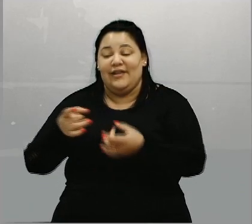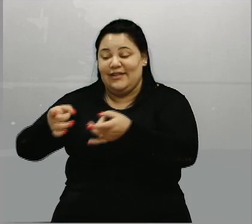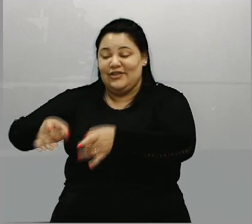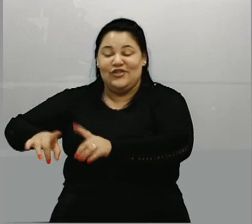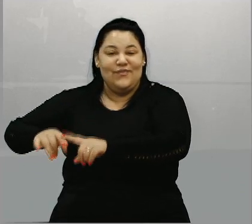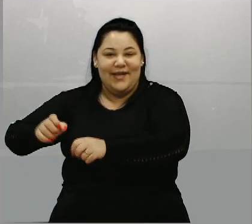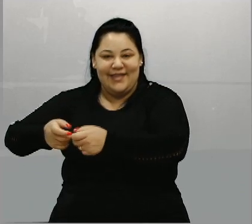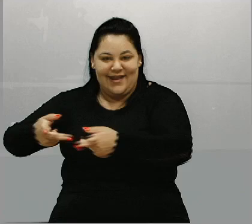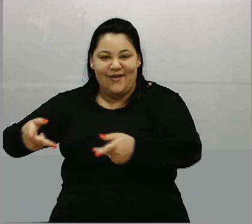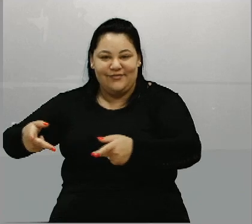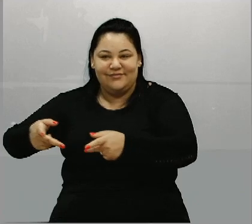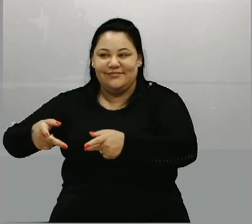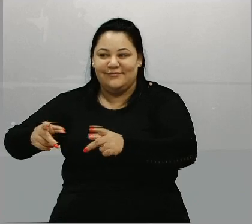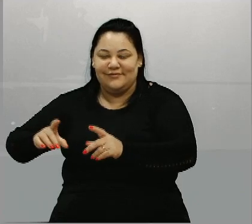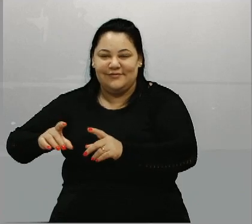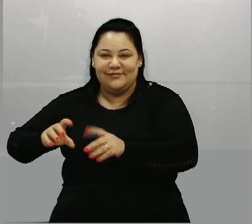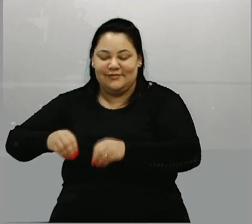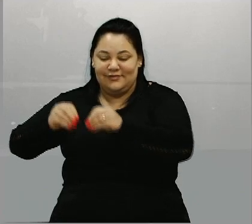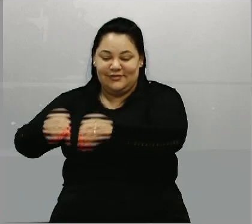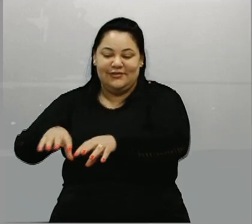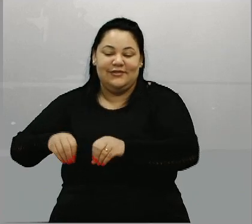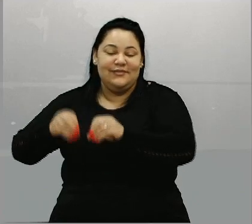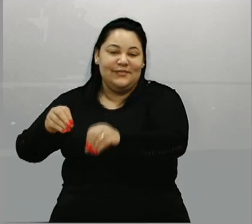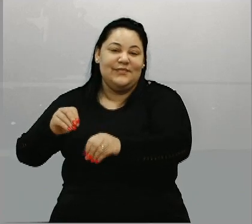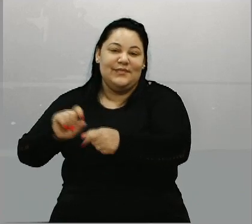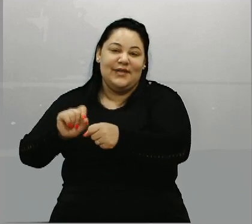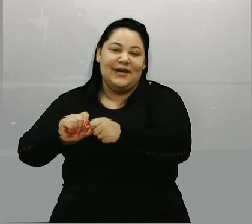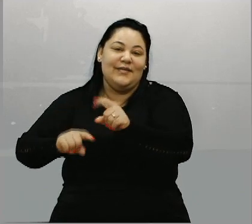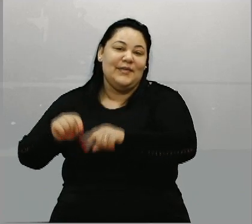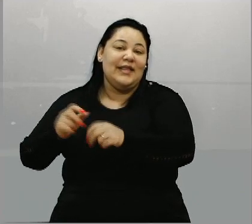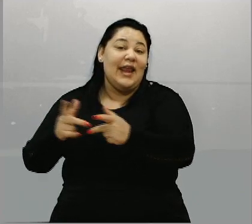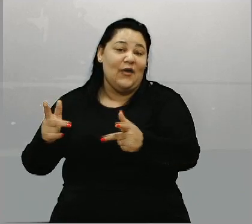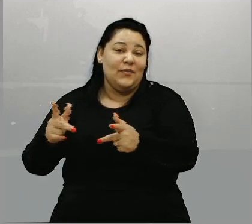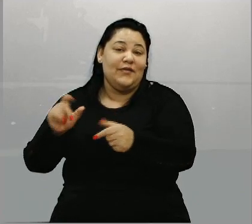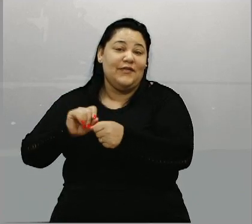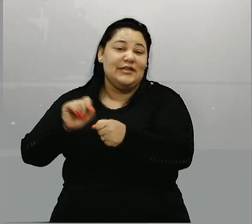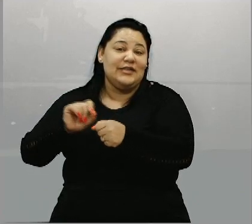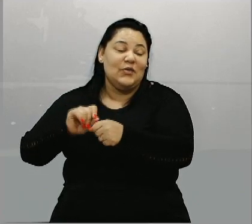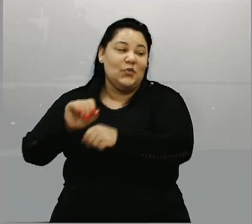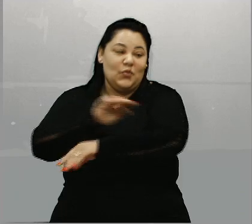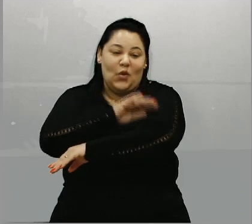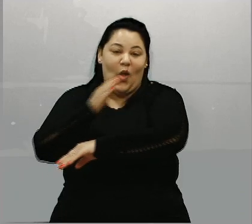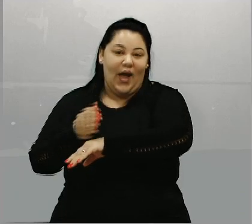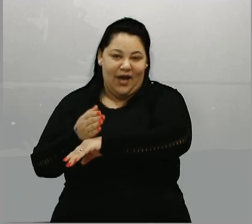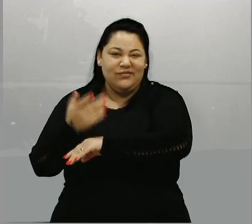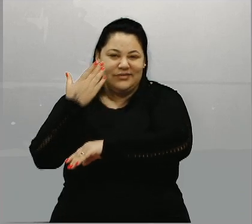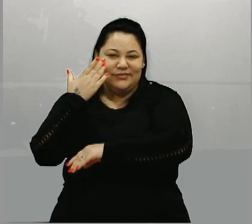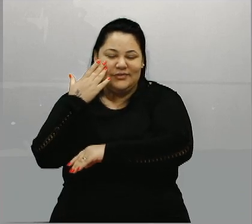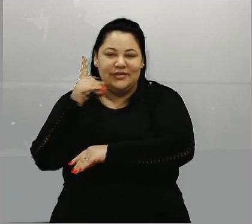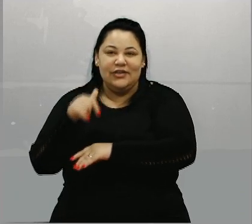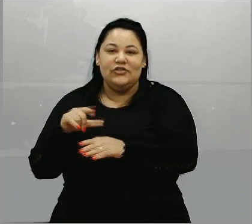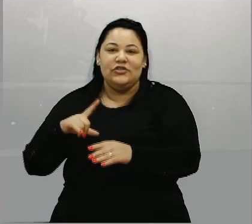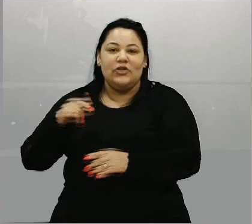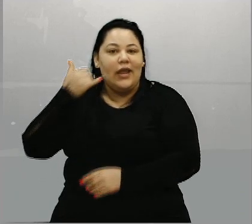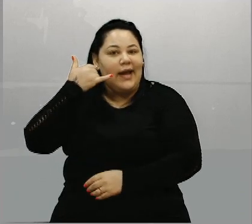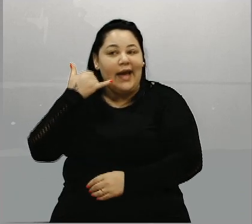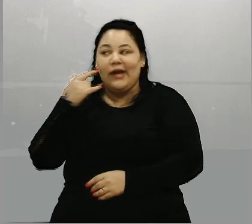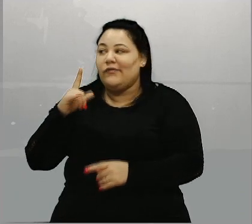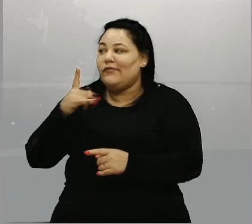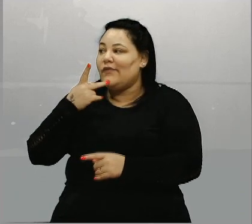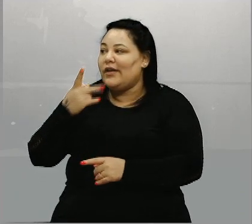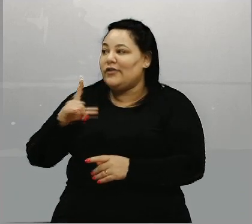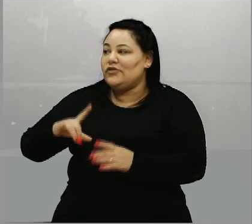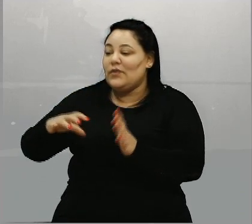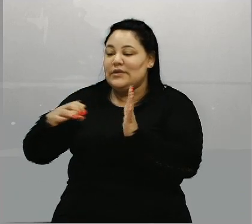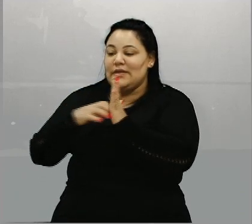do Sol para a construção do nosso pavilhão. A gente foi acionado por um acidente de capotamento de 5 pessoas dentro de um veículo.